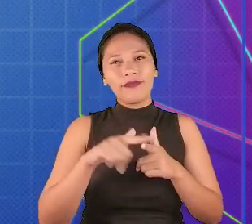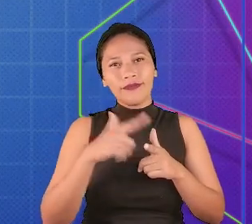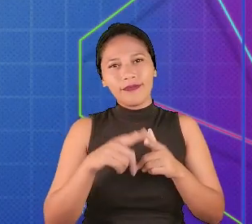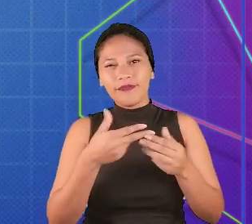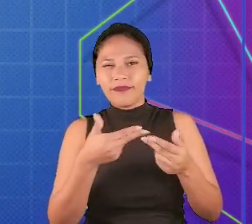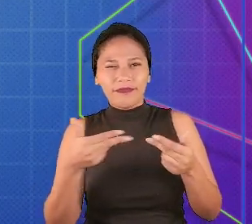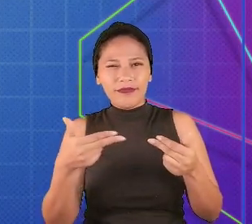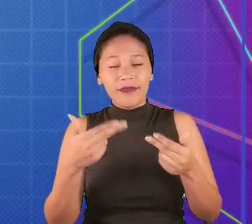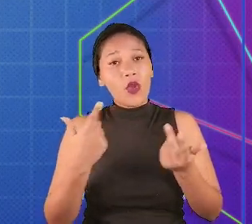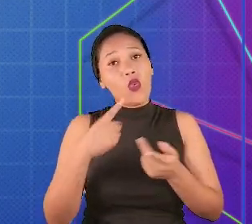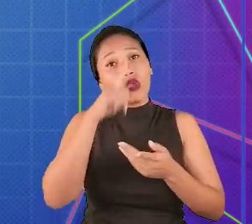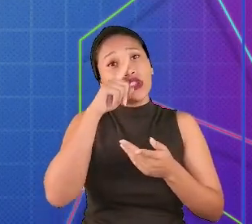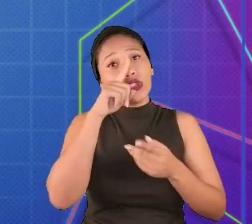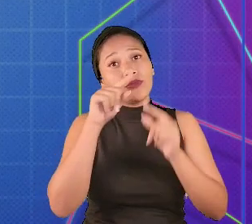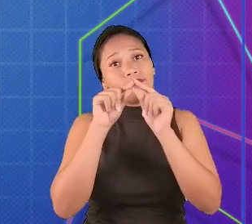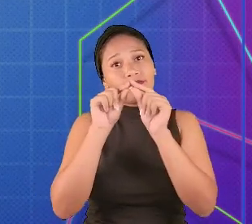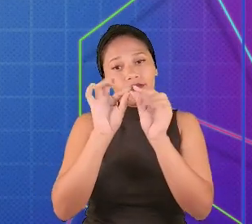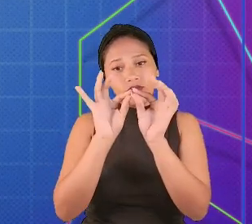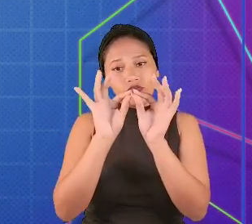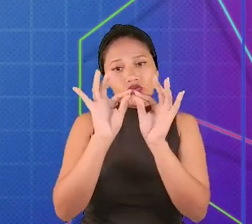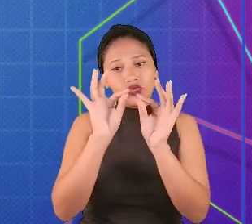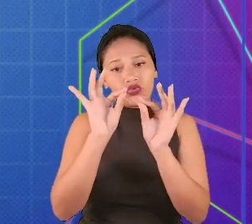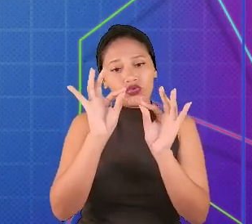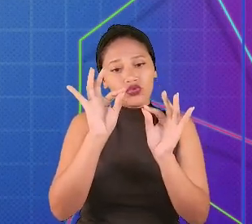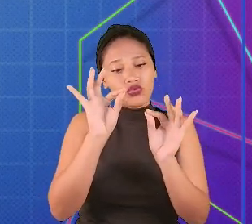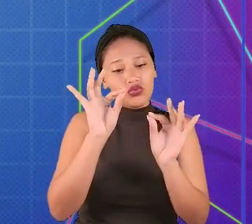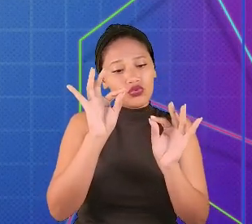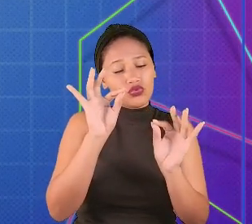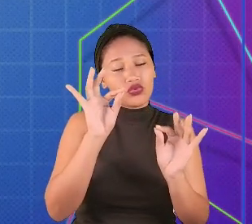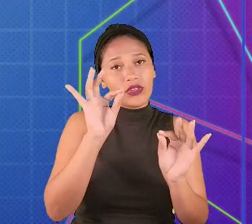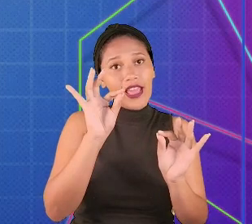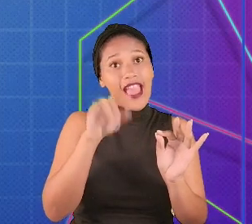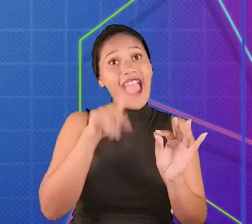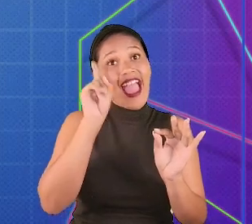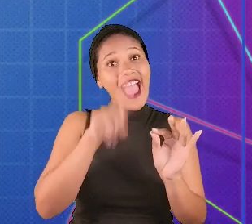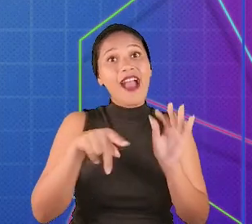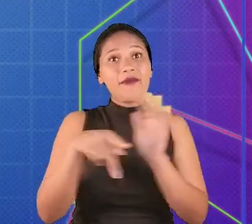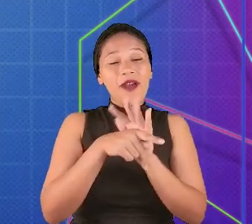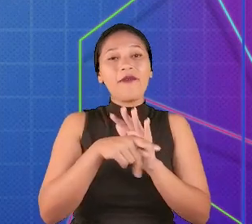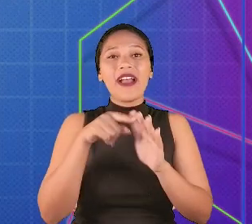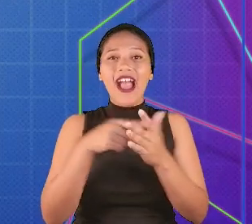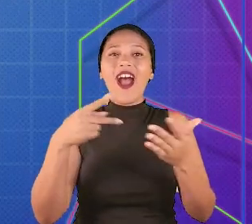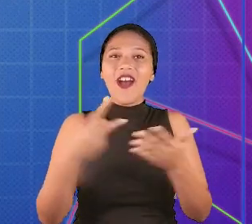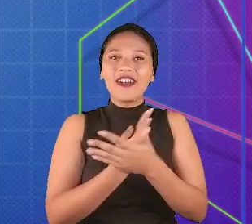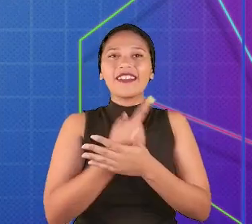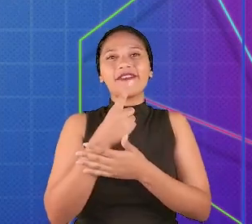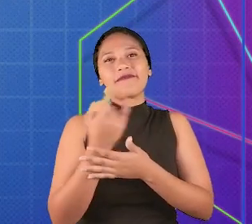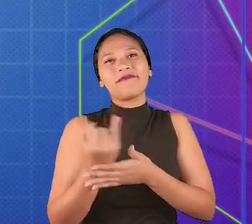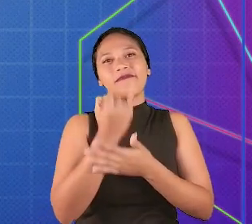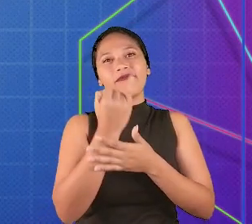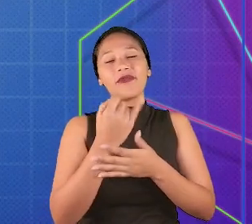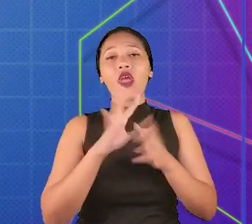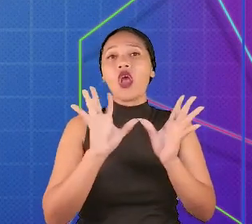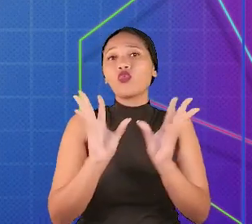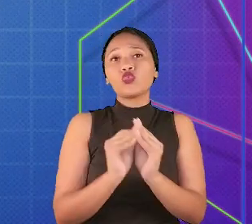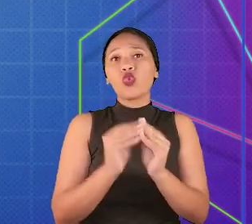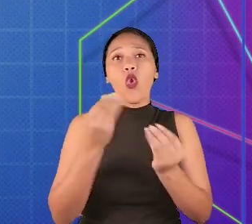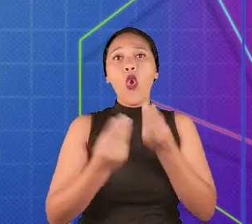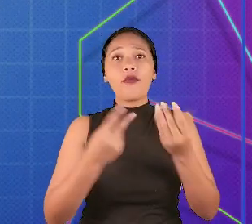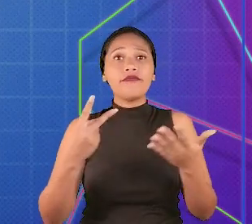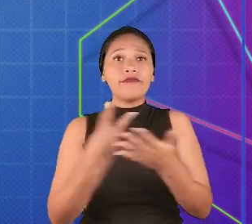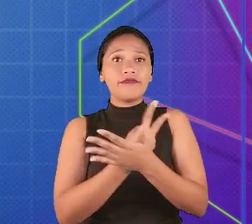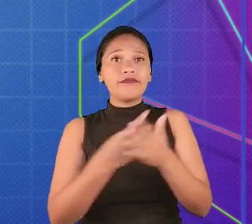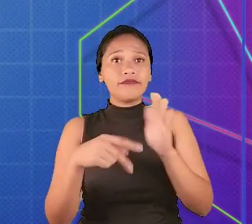história. Por isso, o risco desce de novo. Esta é a curva dramática. Nesse desenho, ela resume como vai